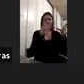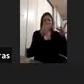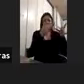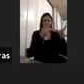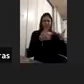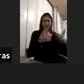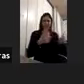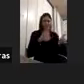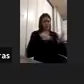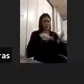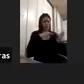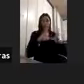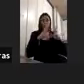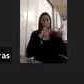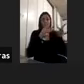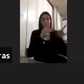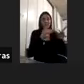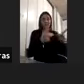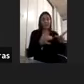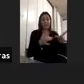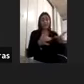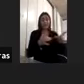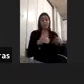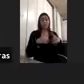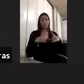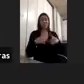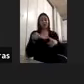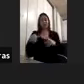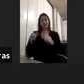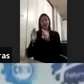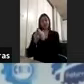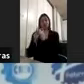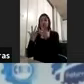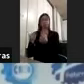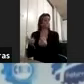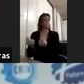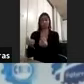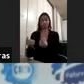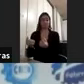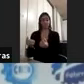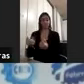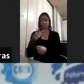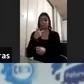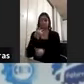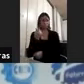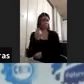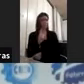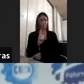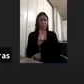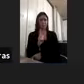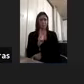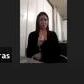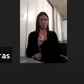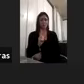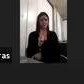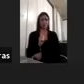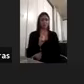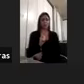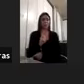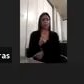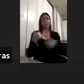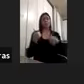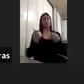né? Só que não foi aceito pela empresa. Não? Né? Não foi aceito a carta